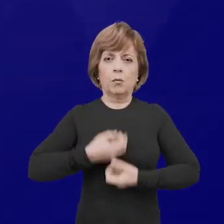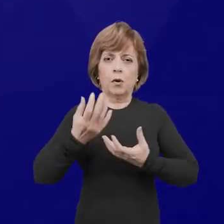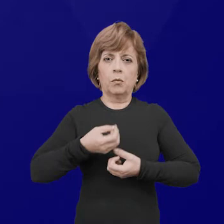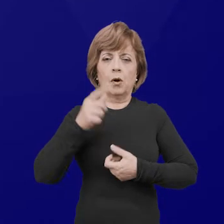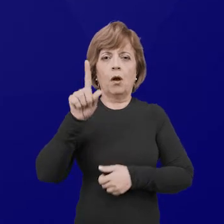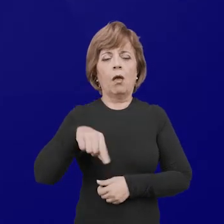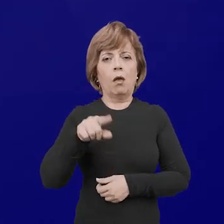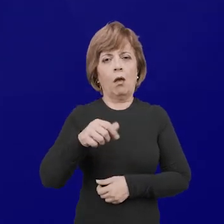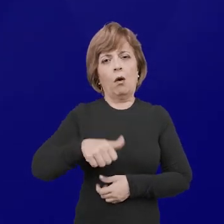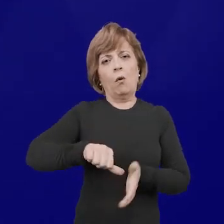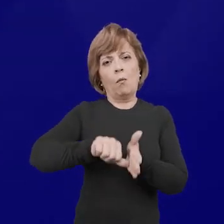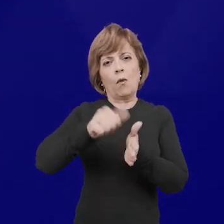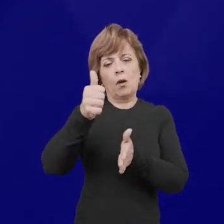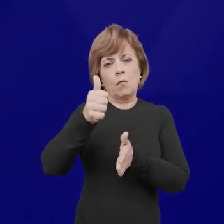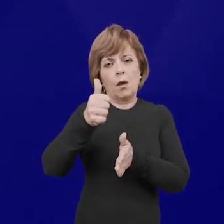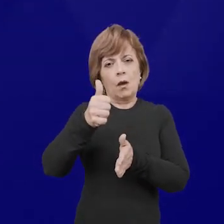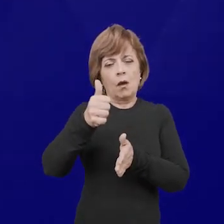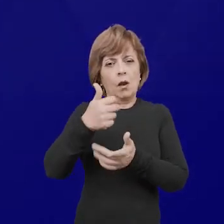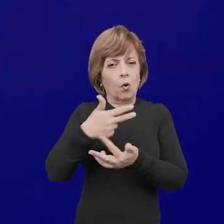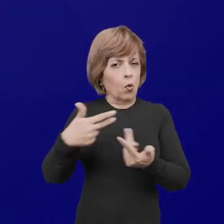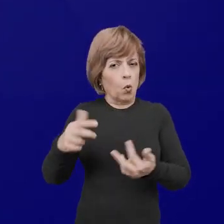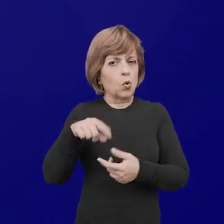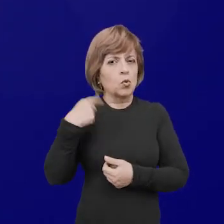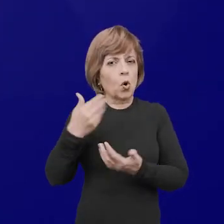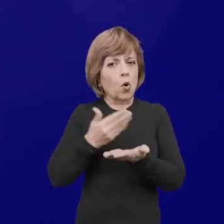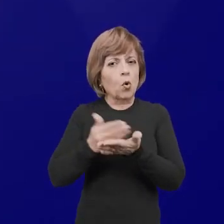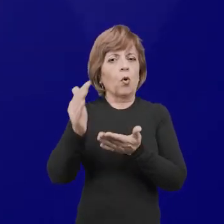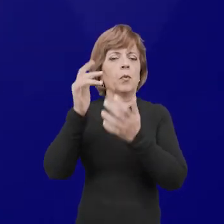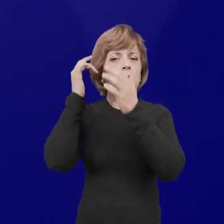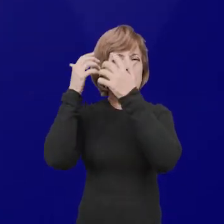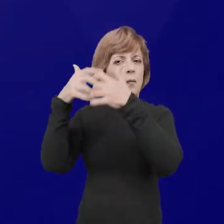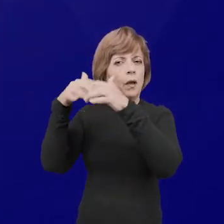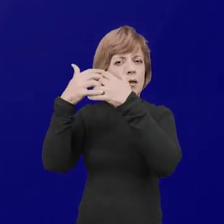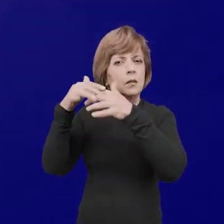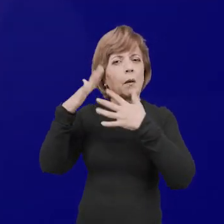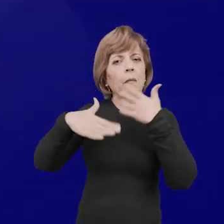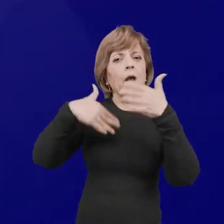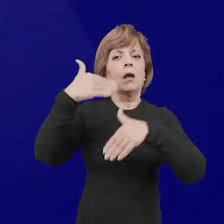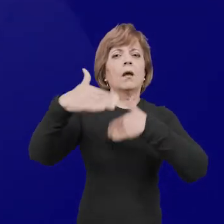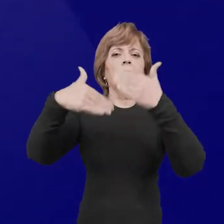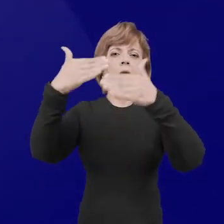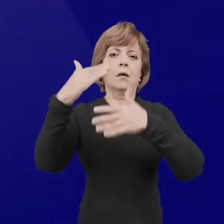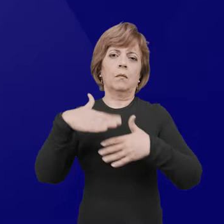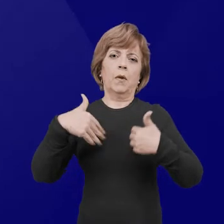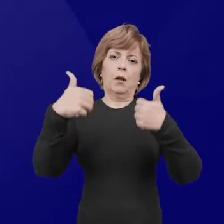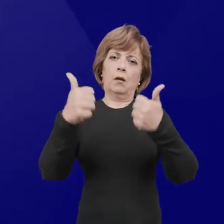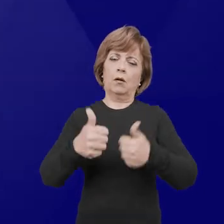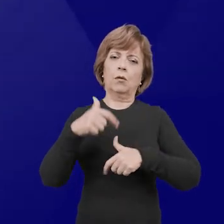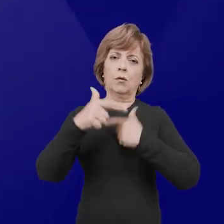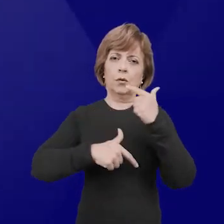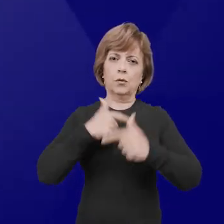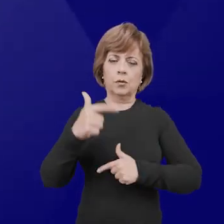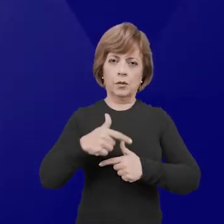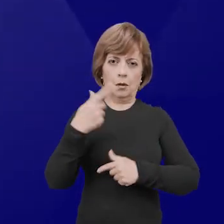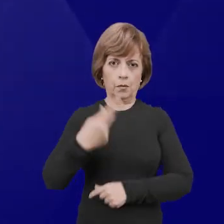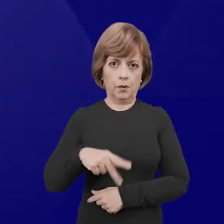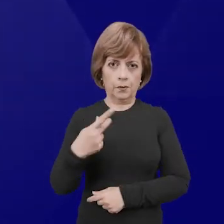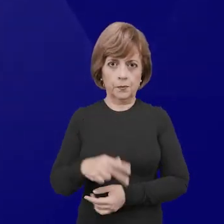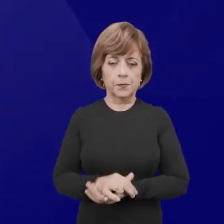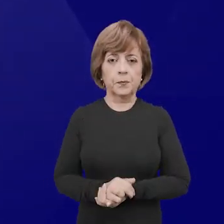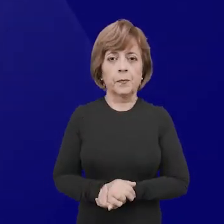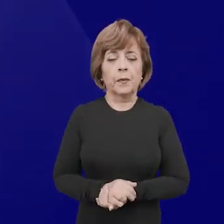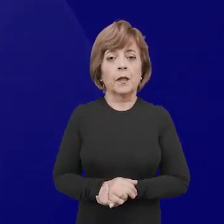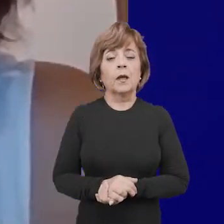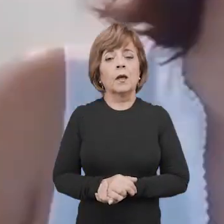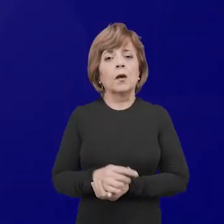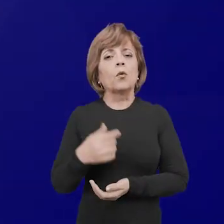primeiro passo para a gente conseguir pensar em como aprimorar o trabalho da instituição. Quando a gente começa a colocar luz nos